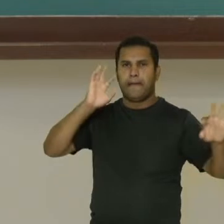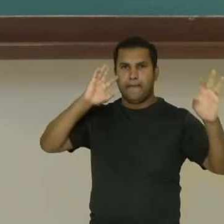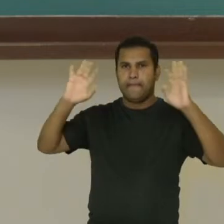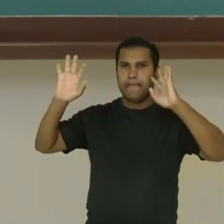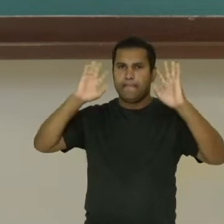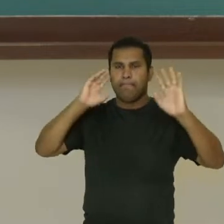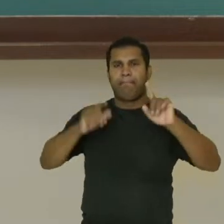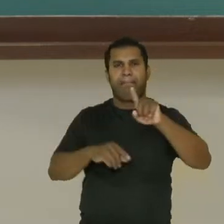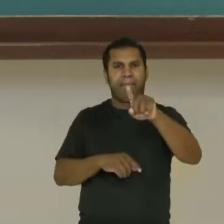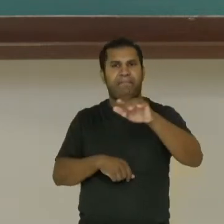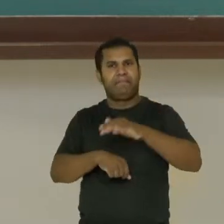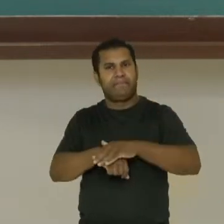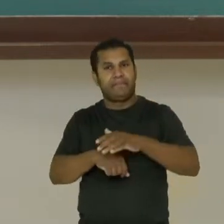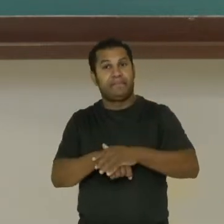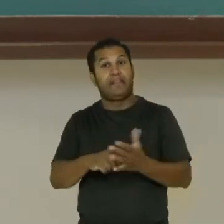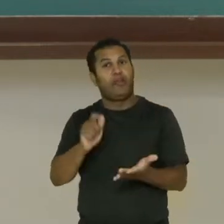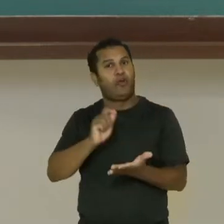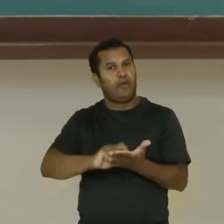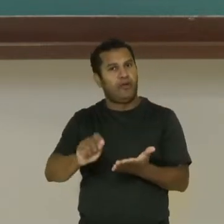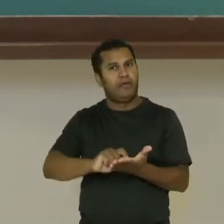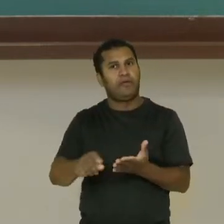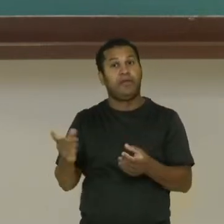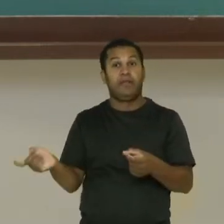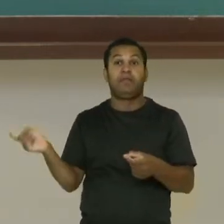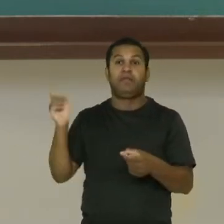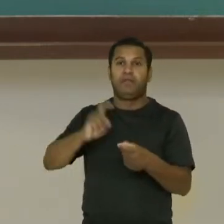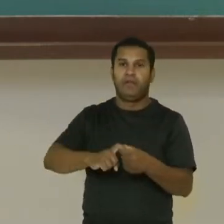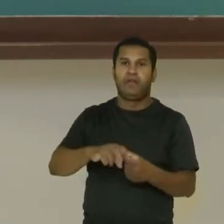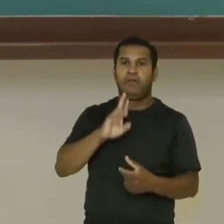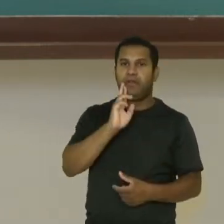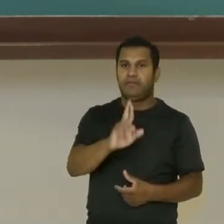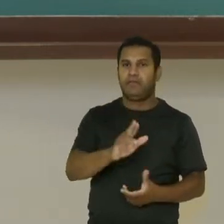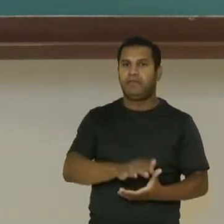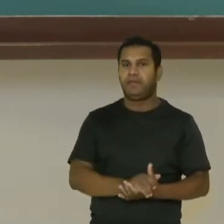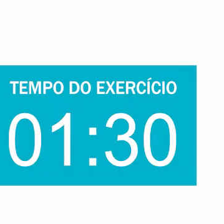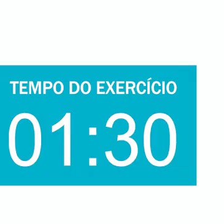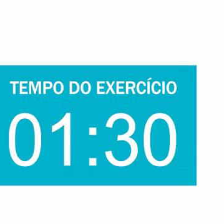pouquinho, anotem a resposta e nós voltamos em seguida para corrigir.